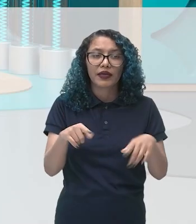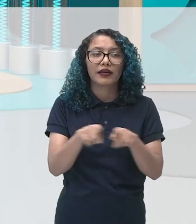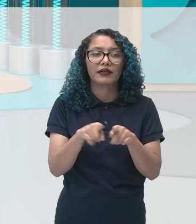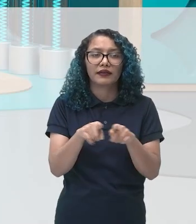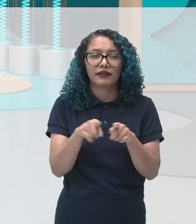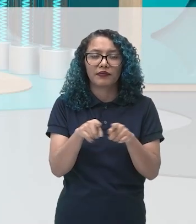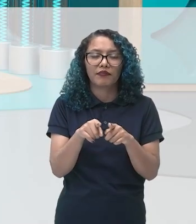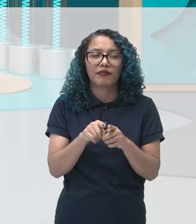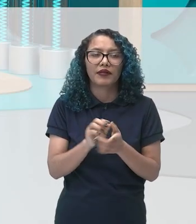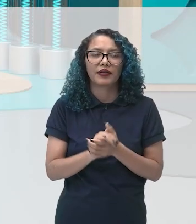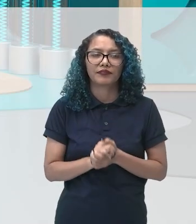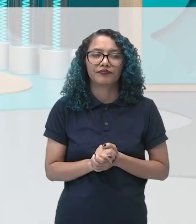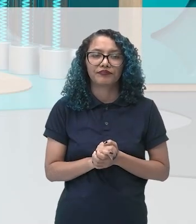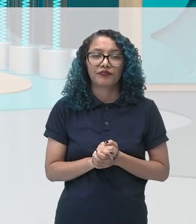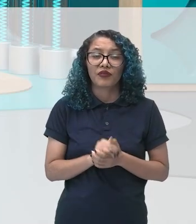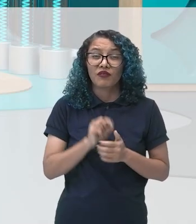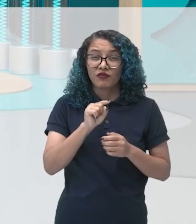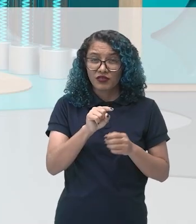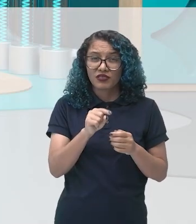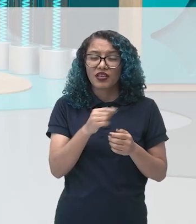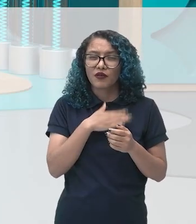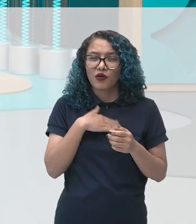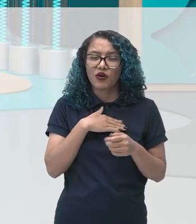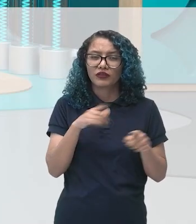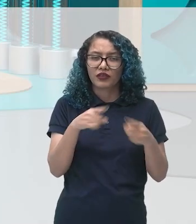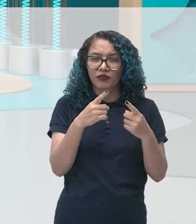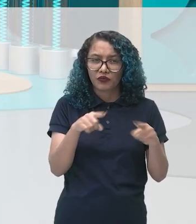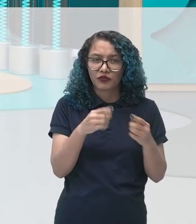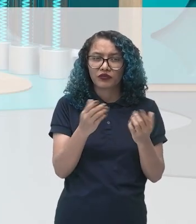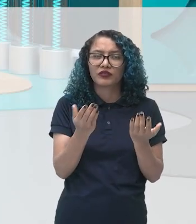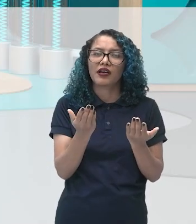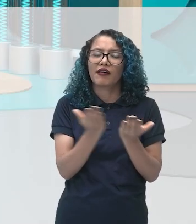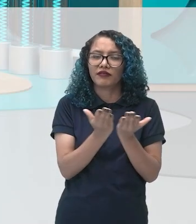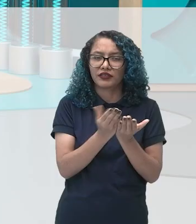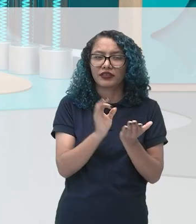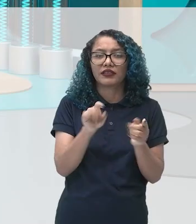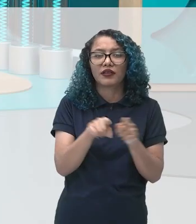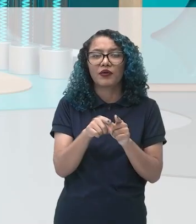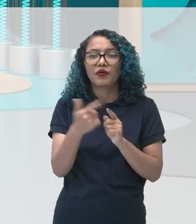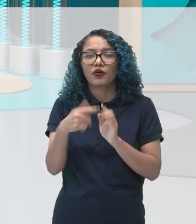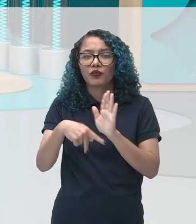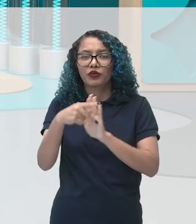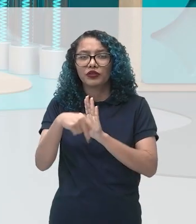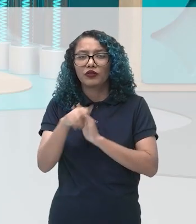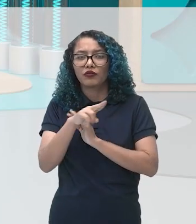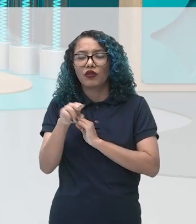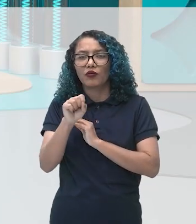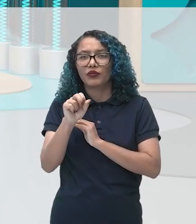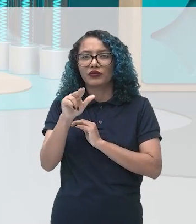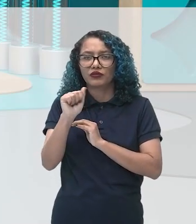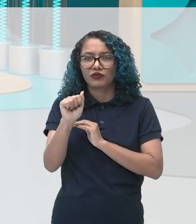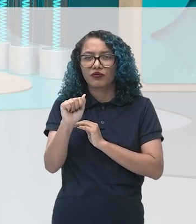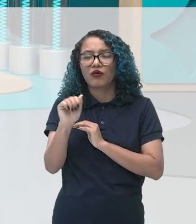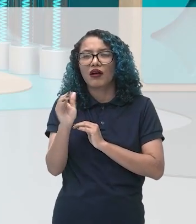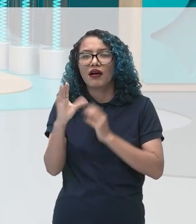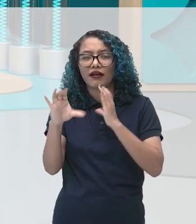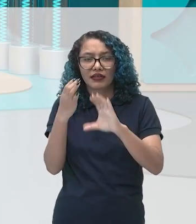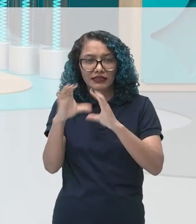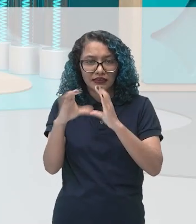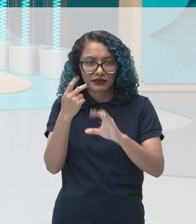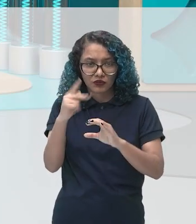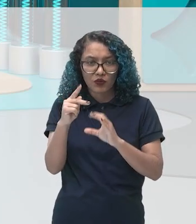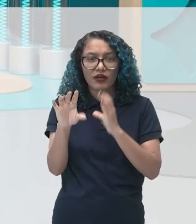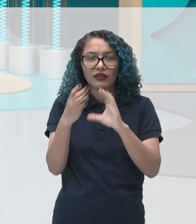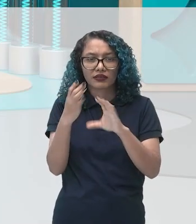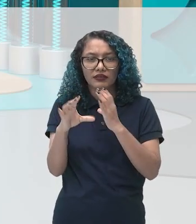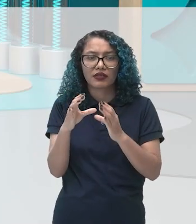além da dedicação à música gospel, você também tem um projeto chamado Sua Canção. Qual é o objetivo dele e como ele se desenvolve? Então,